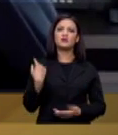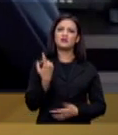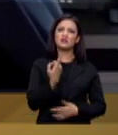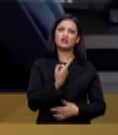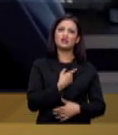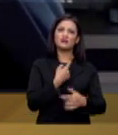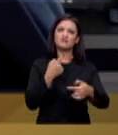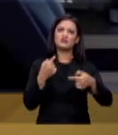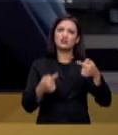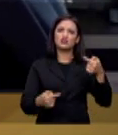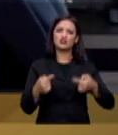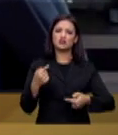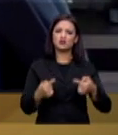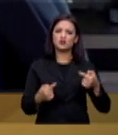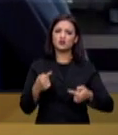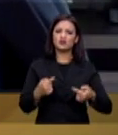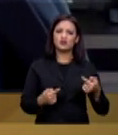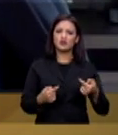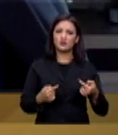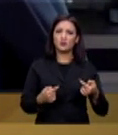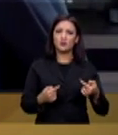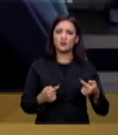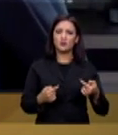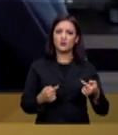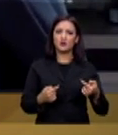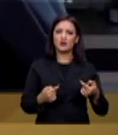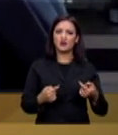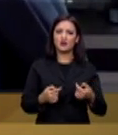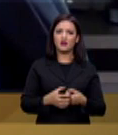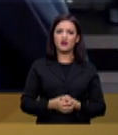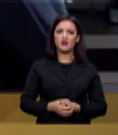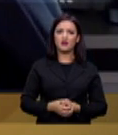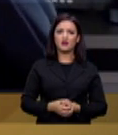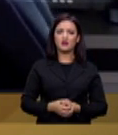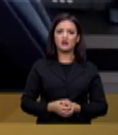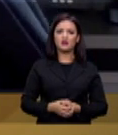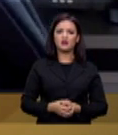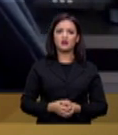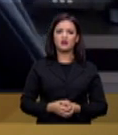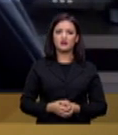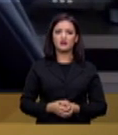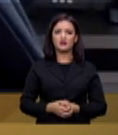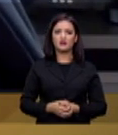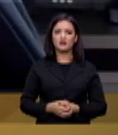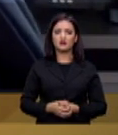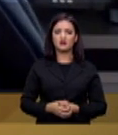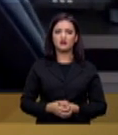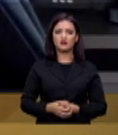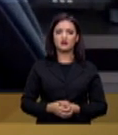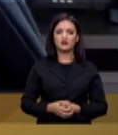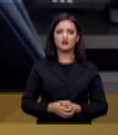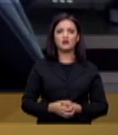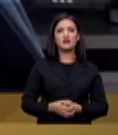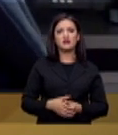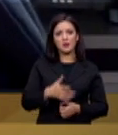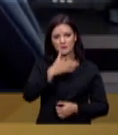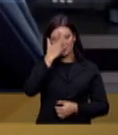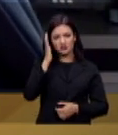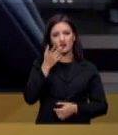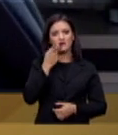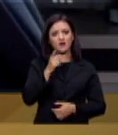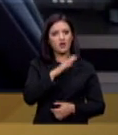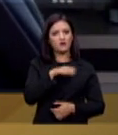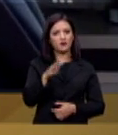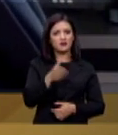aqui, e ninguém alegou em rigor, alegou-se até revogação, mas não que